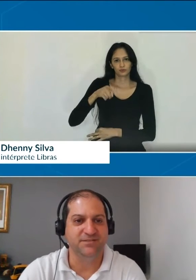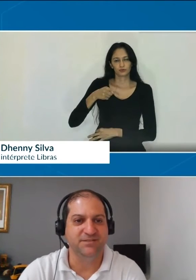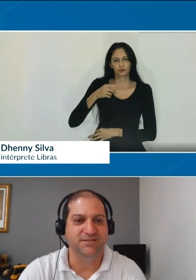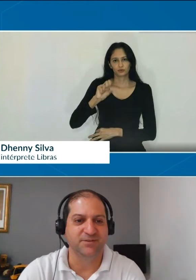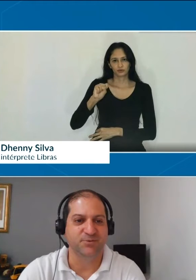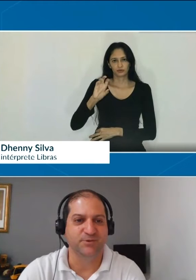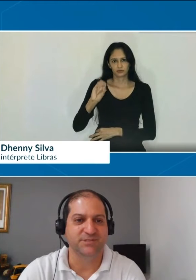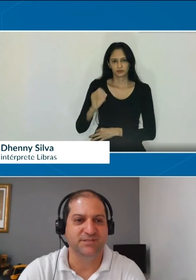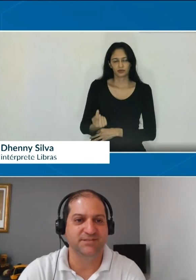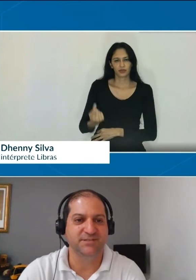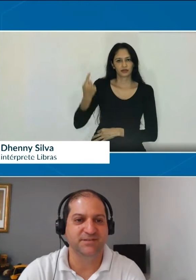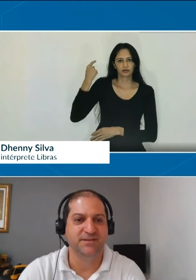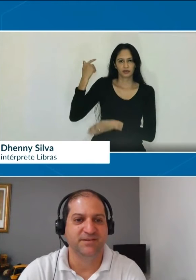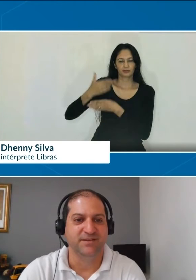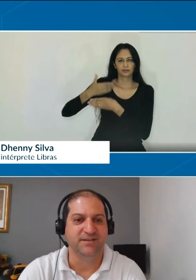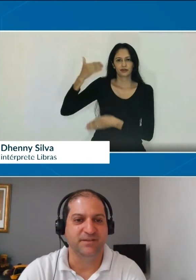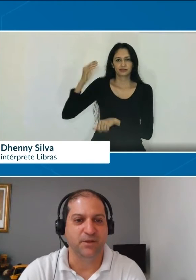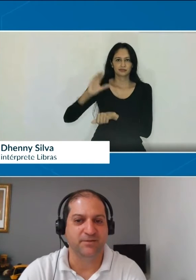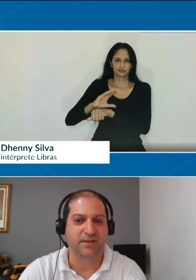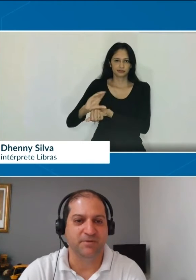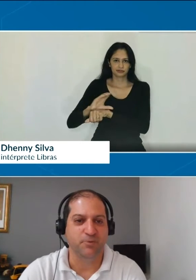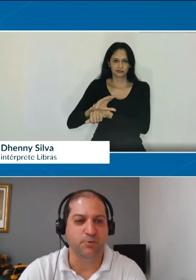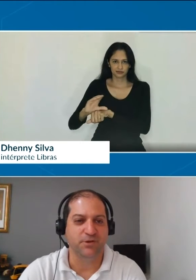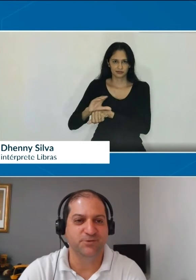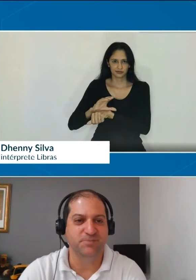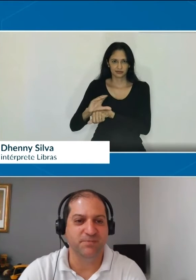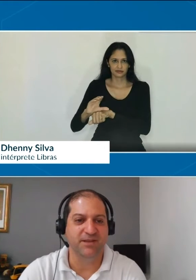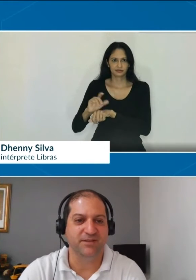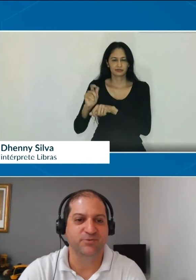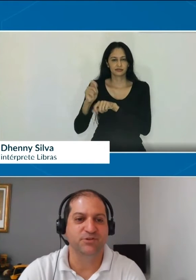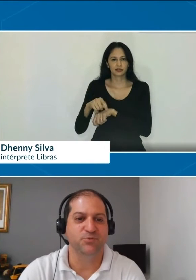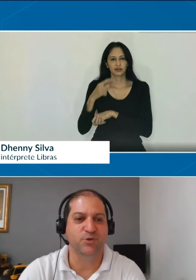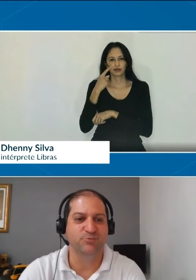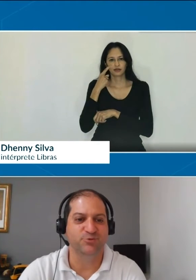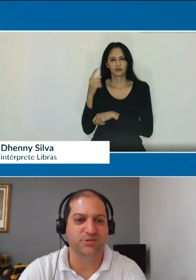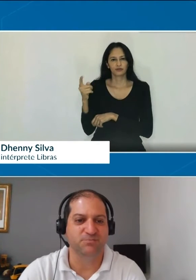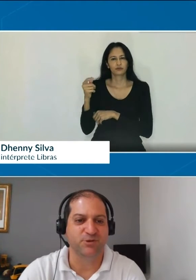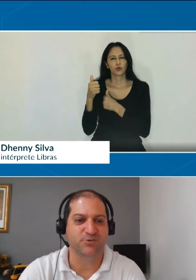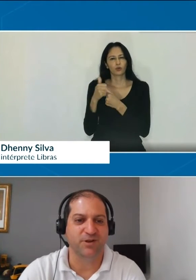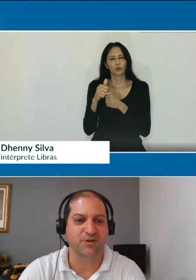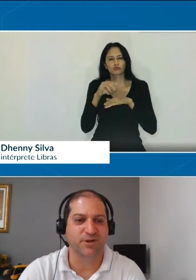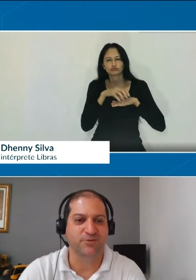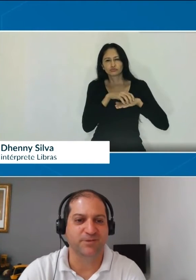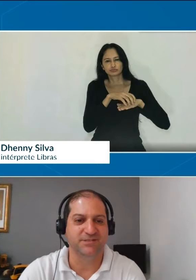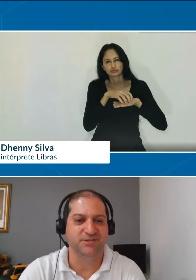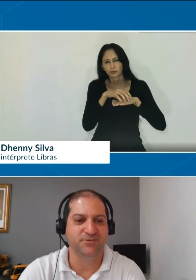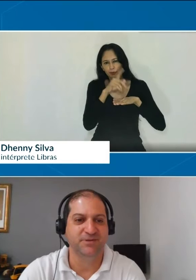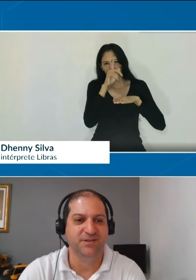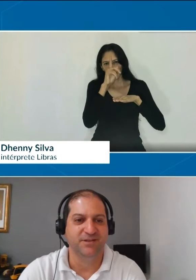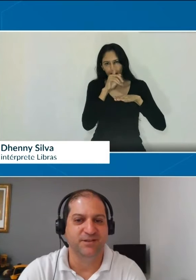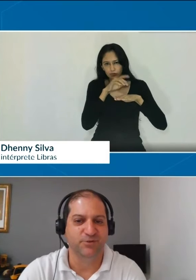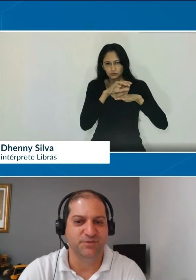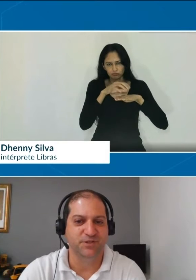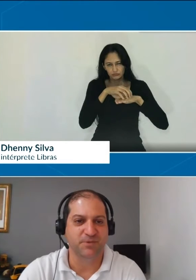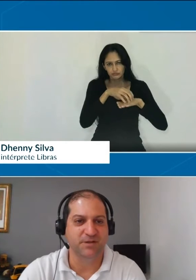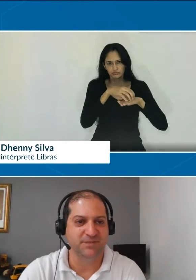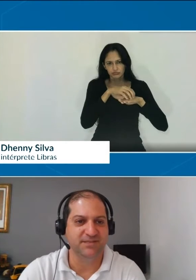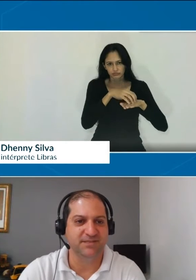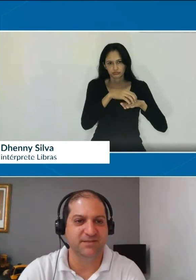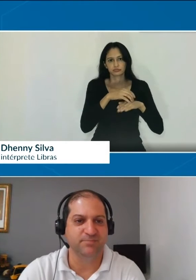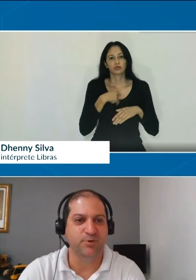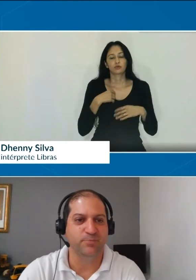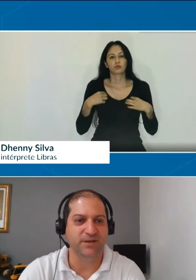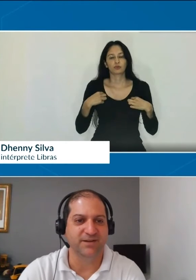uma parede na cor cinza. Dá para ver um pouquinho de uma miniatura de um ônibus do transporte escolar rural do Brasil. E estou vestindo